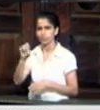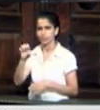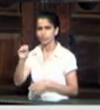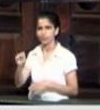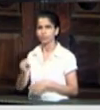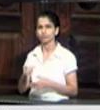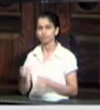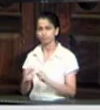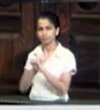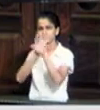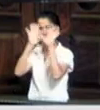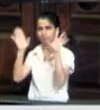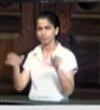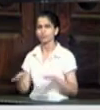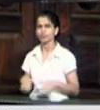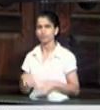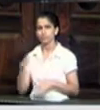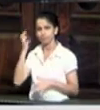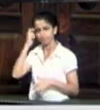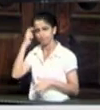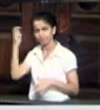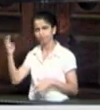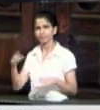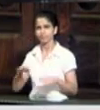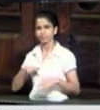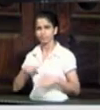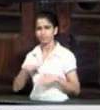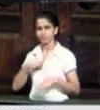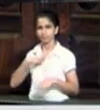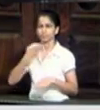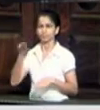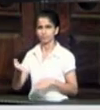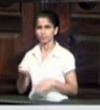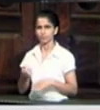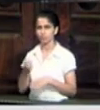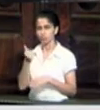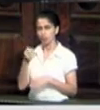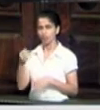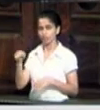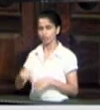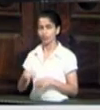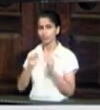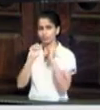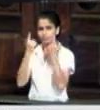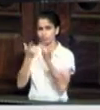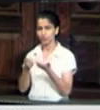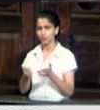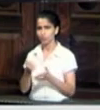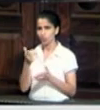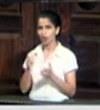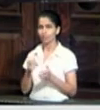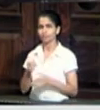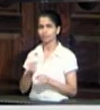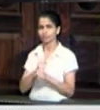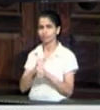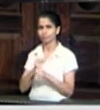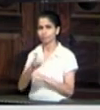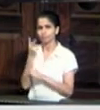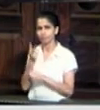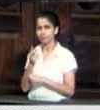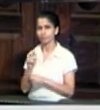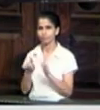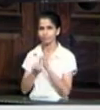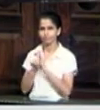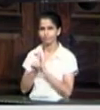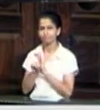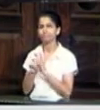transparência, lucidez e coragem, né? Eu estou nessa casa há quase 2 anos e sempre verifico o cuidado